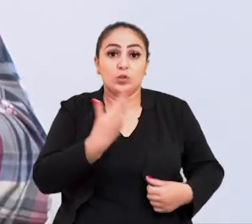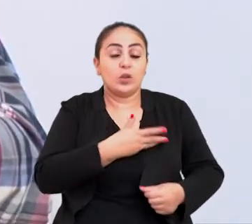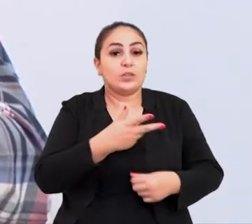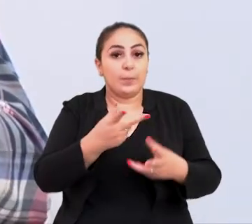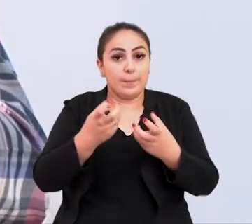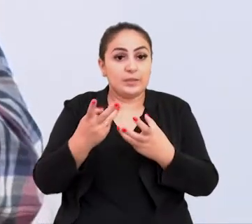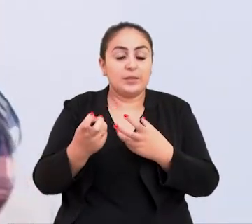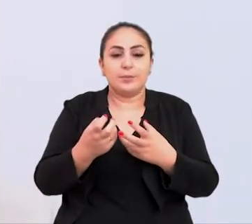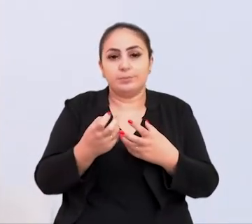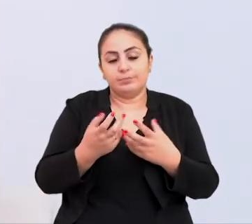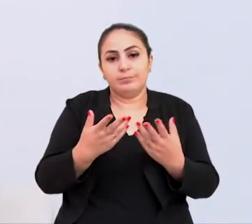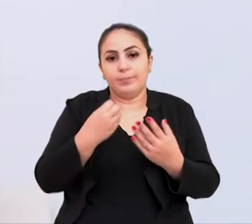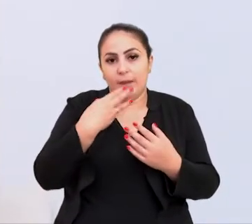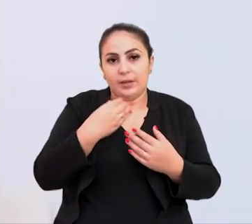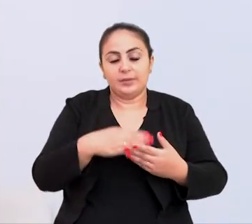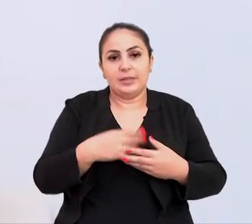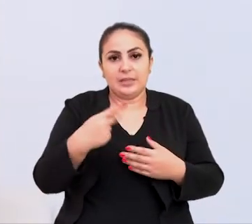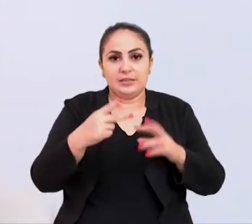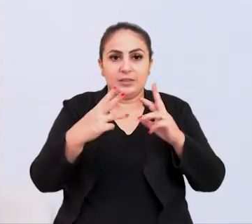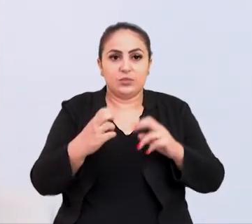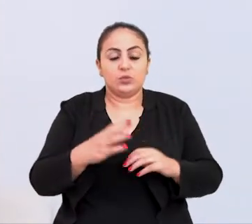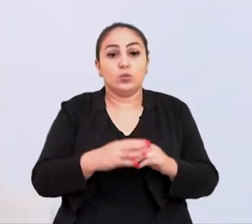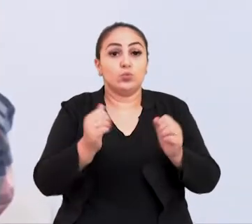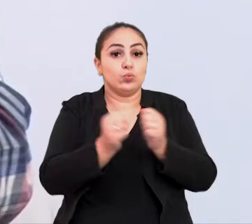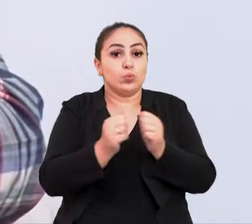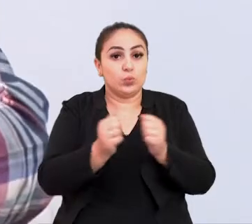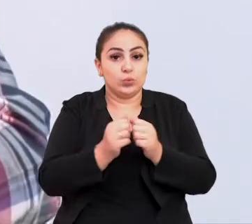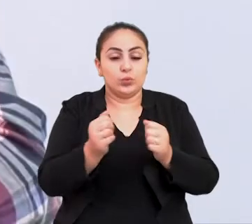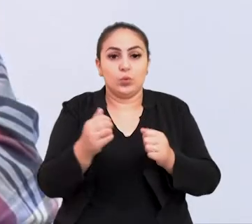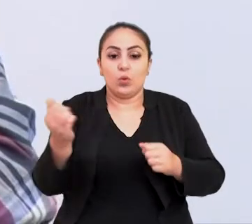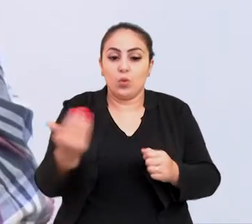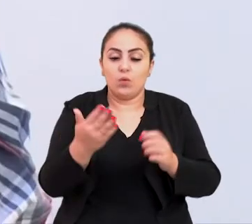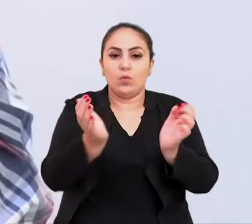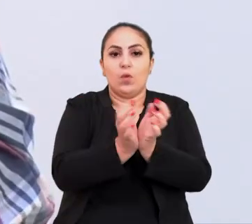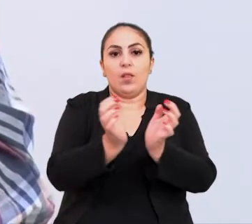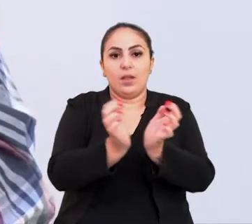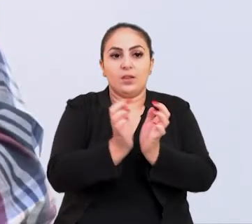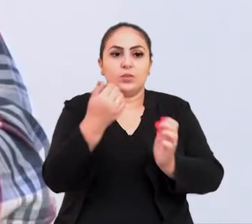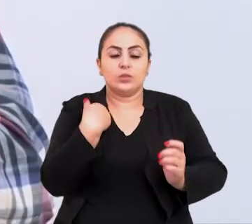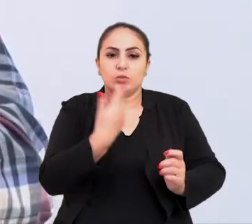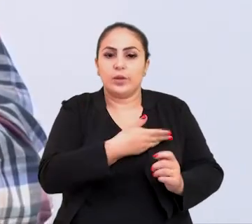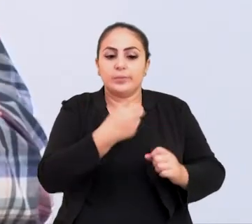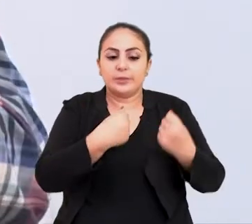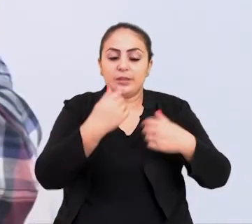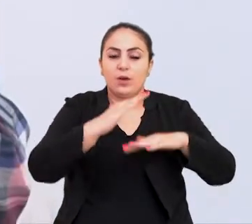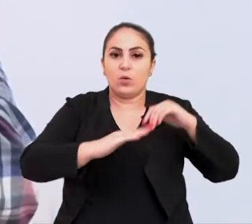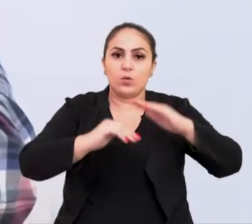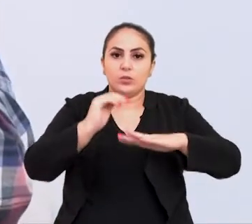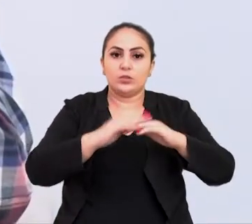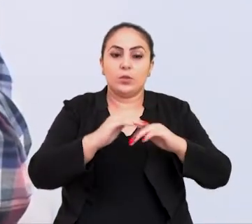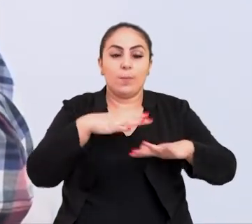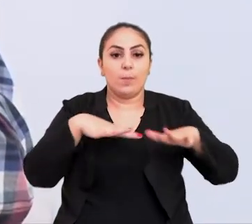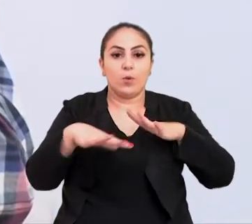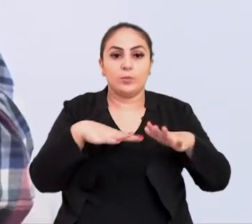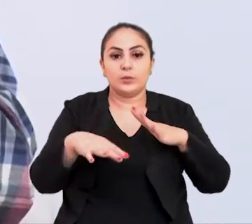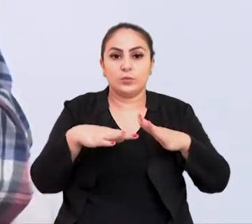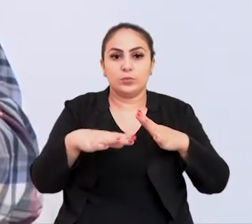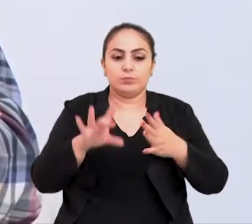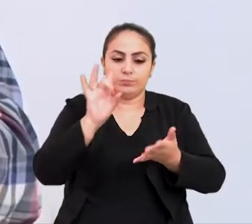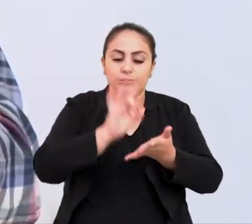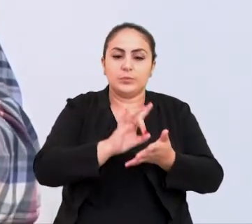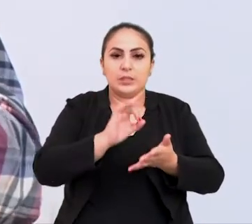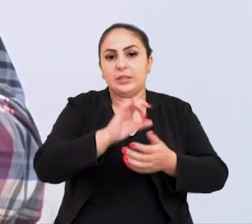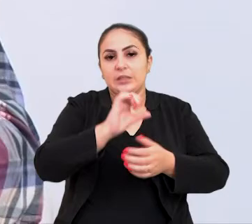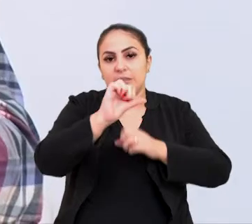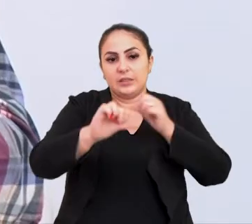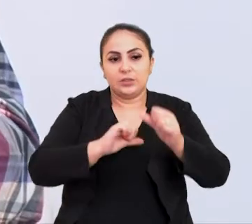a gente vê com bons olhos essa questão. E junto com os novos colegas, a gente tem que construir um movimento